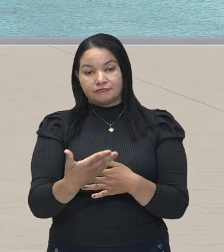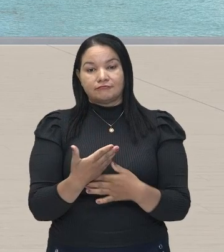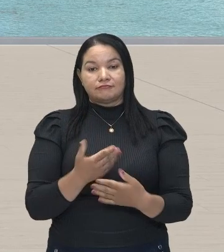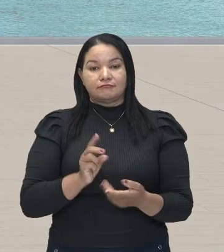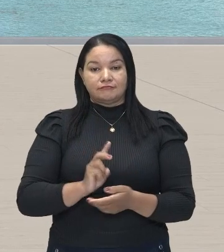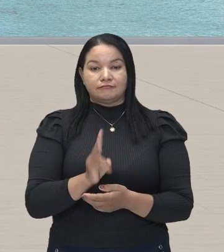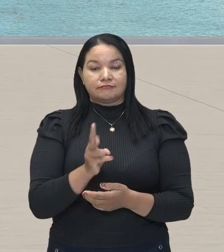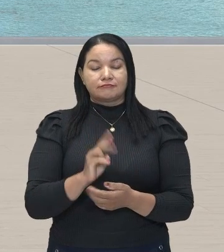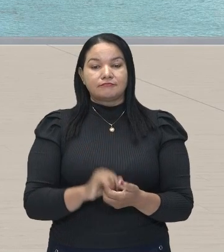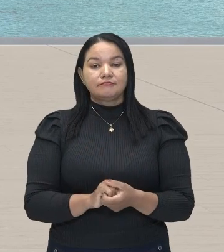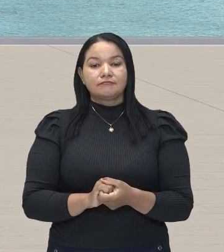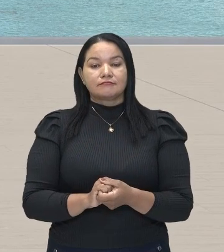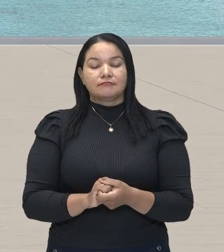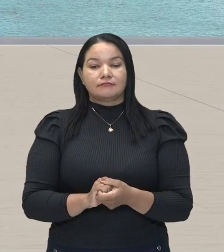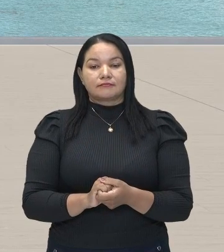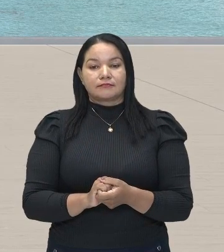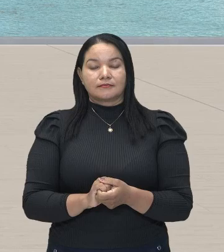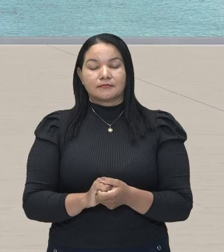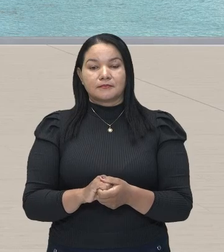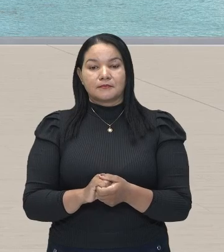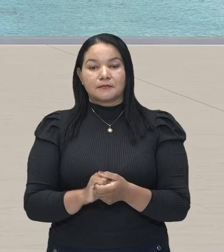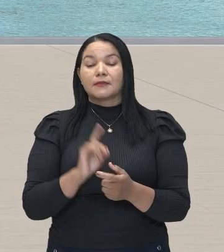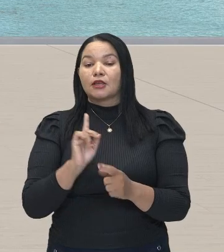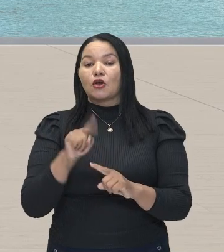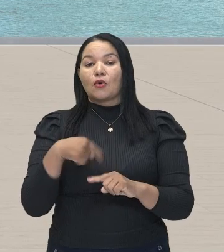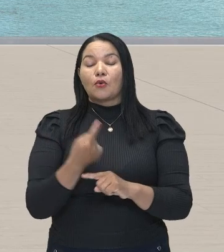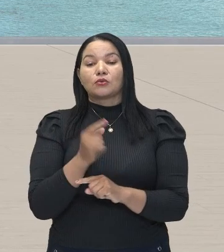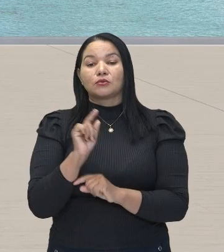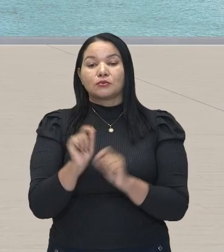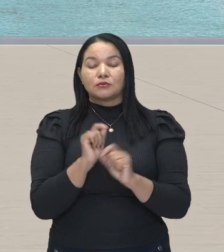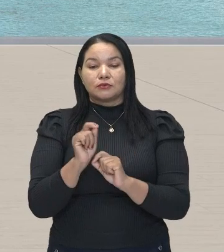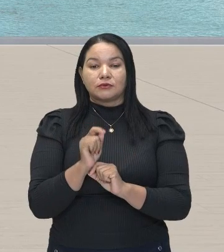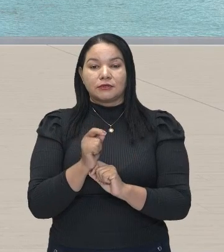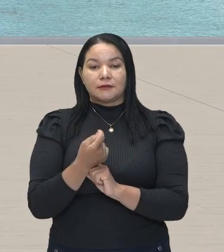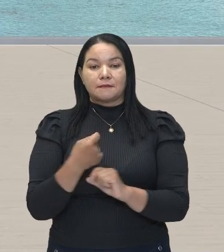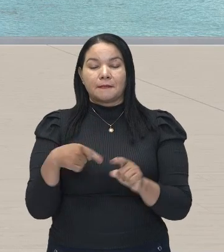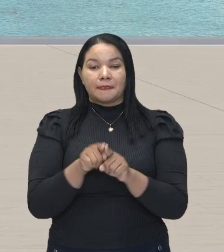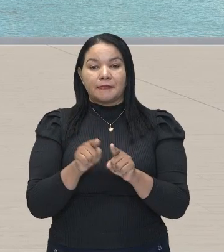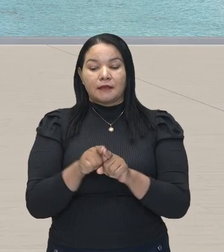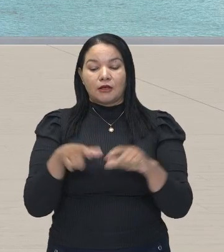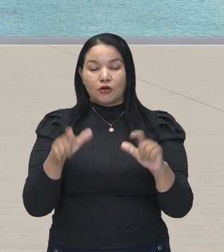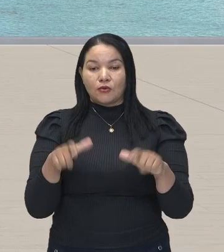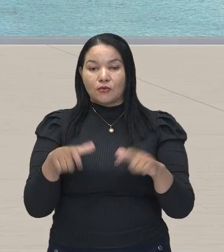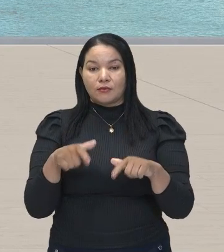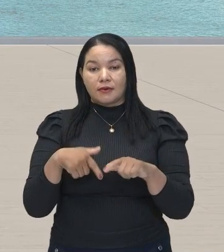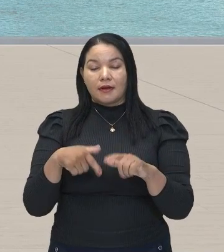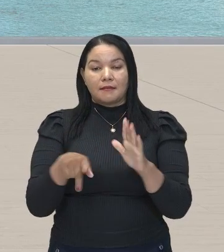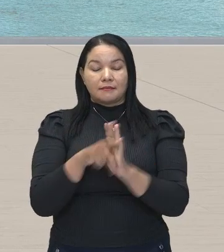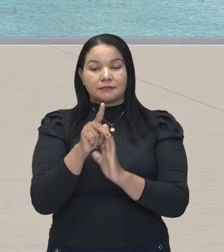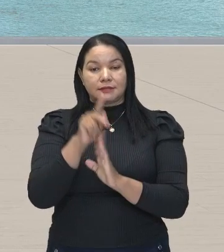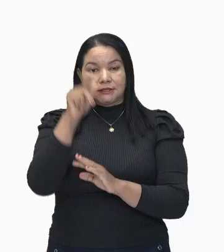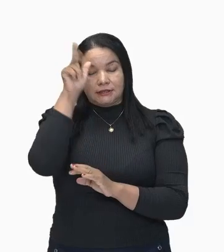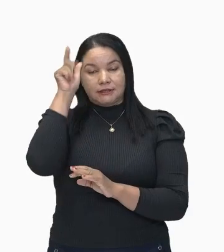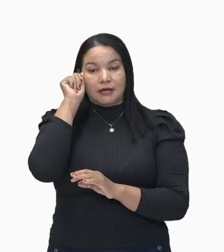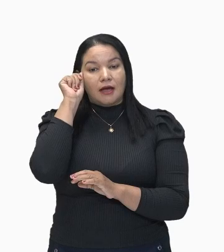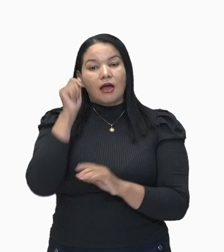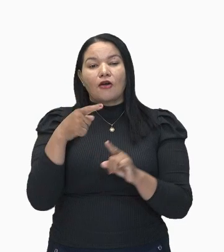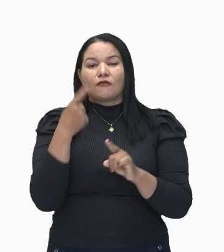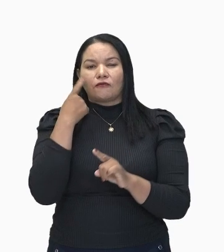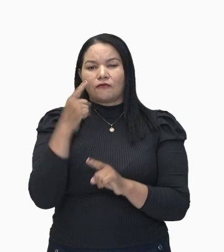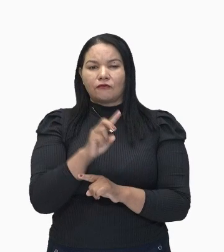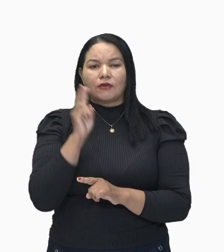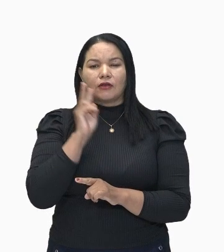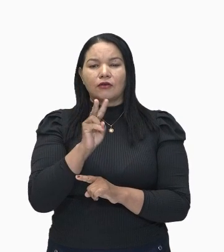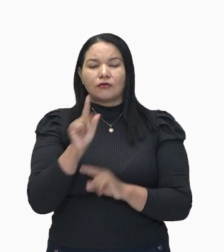água. Além disso, gente, ainda sobre a hidrografia na África, o rio Nilo, a gente observa a vazão, né?